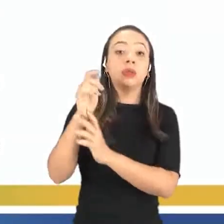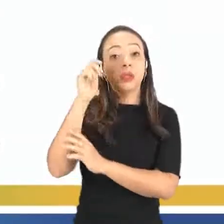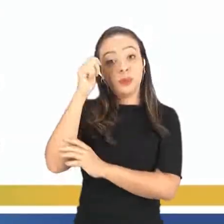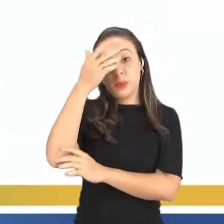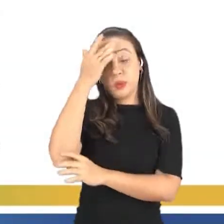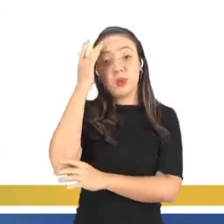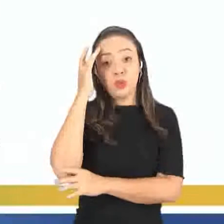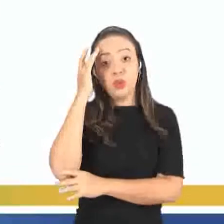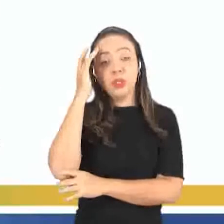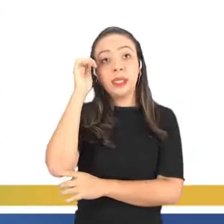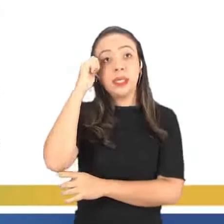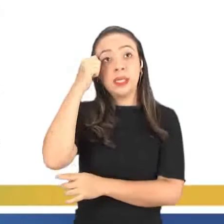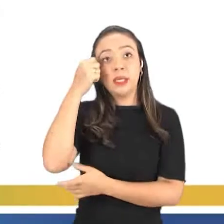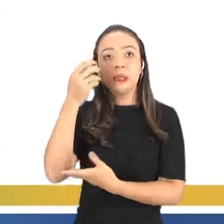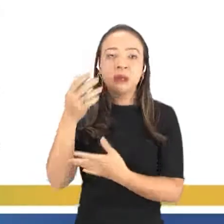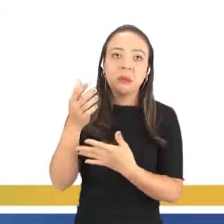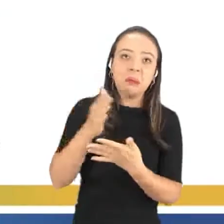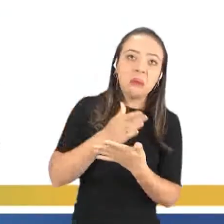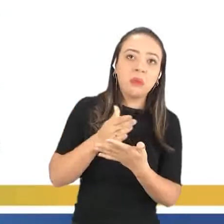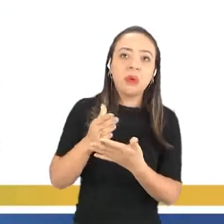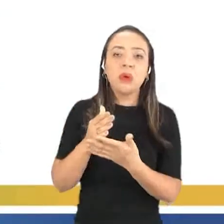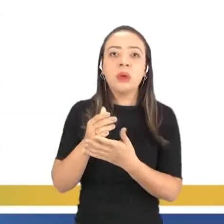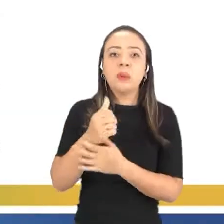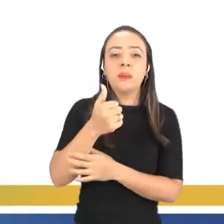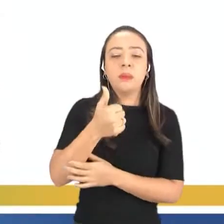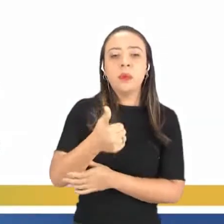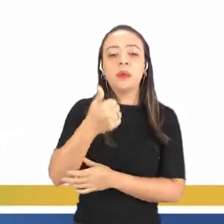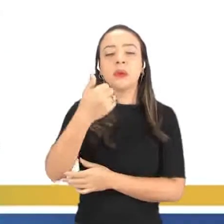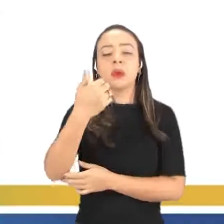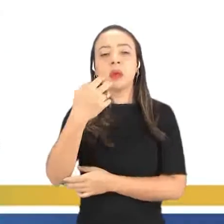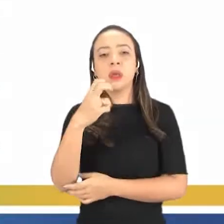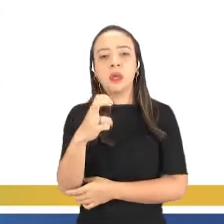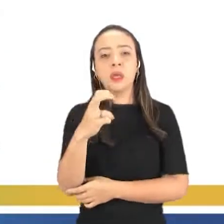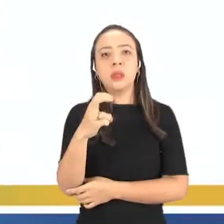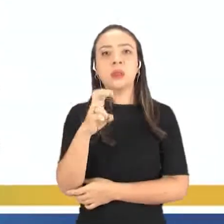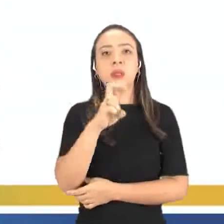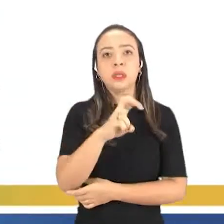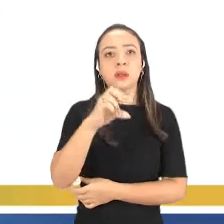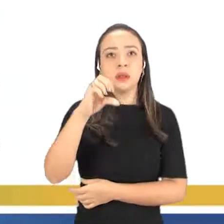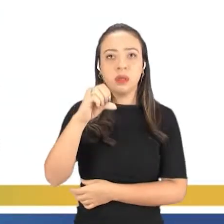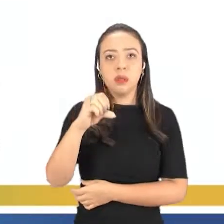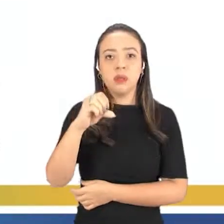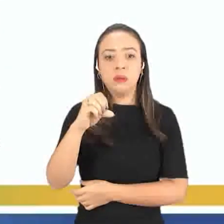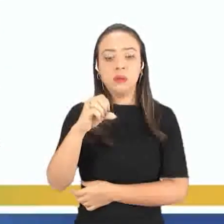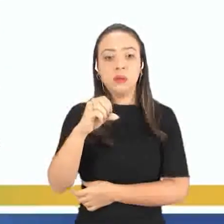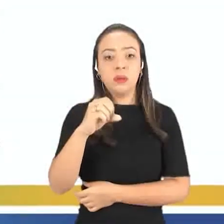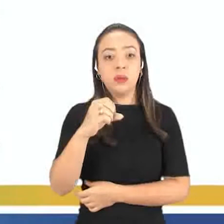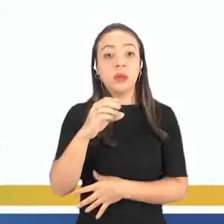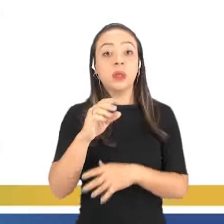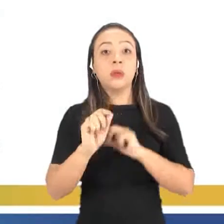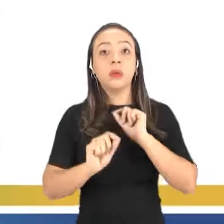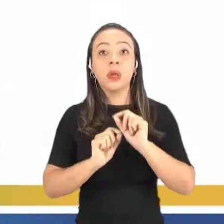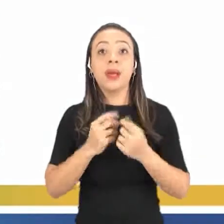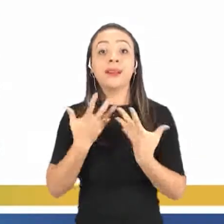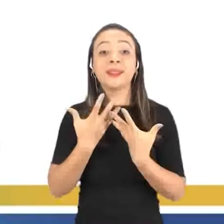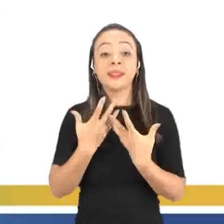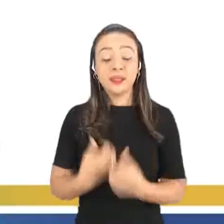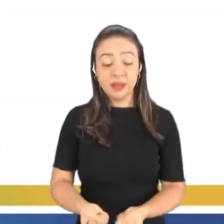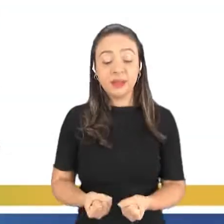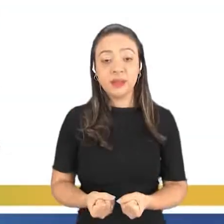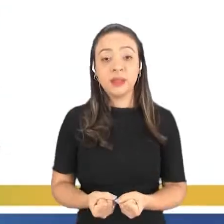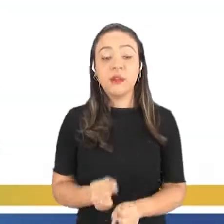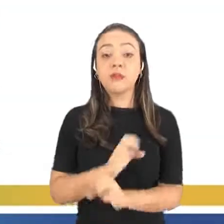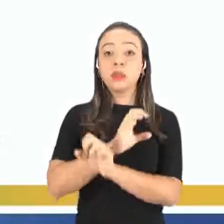em 1559, quando Portugal decide permitir o ingresso de escravos vindo